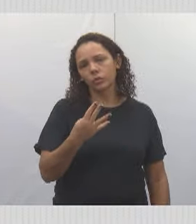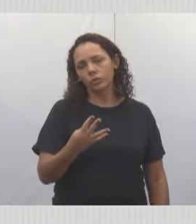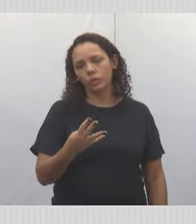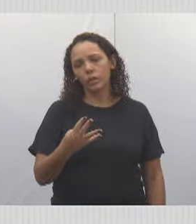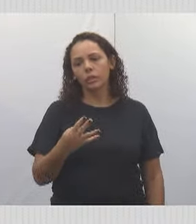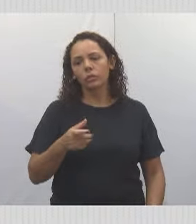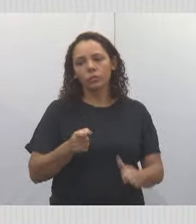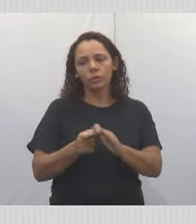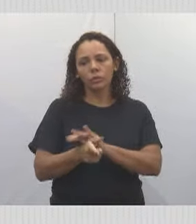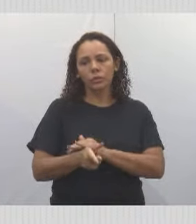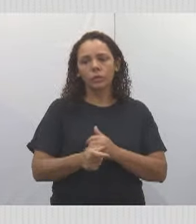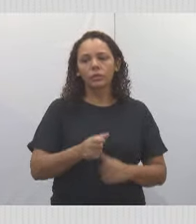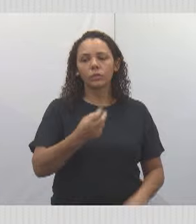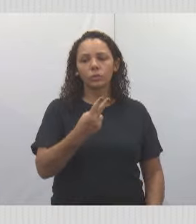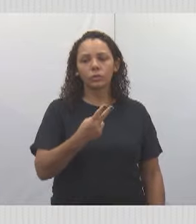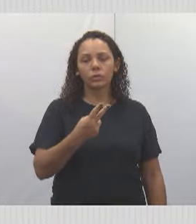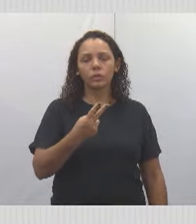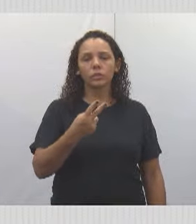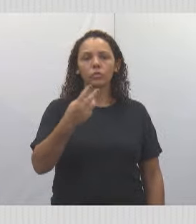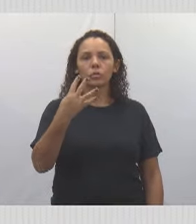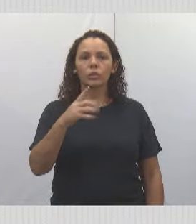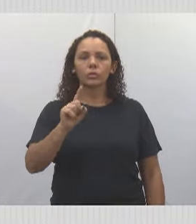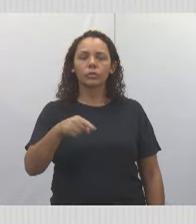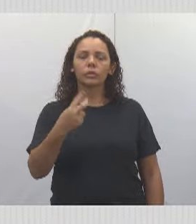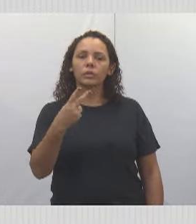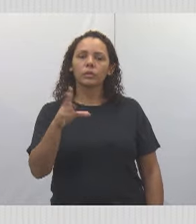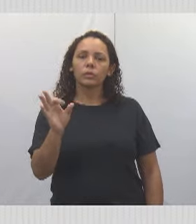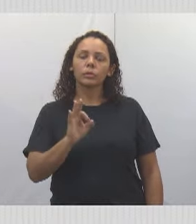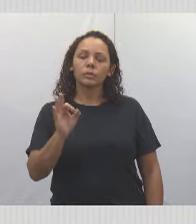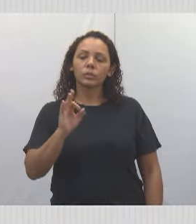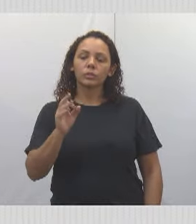aplicados 24,2%, no segundo